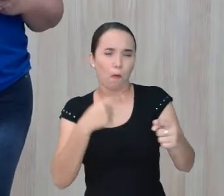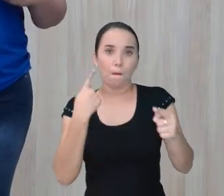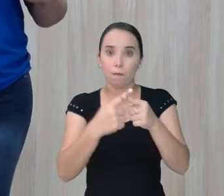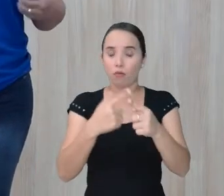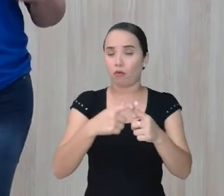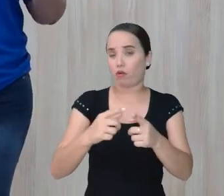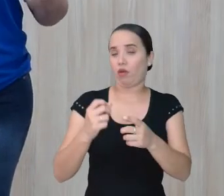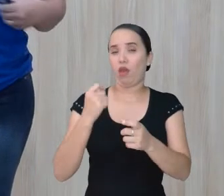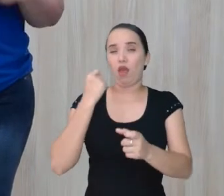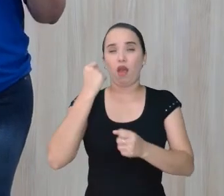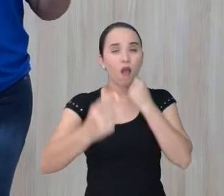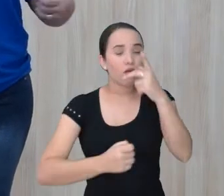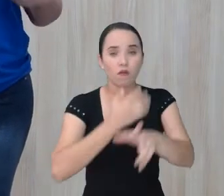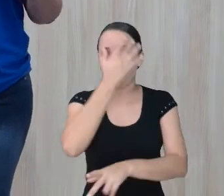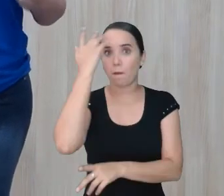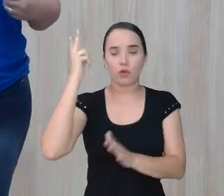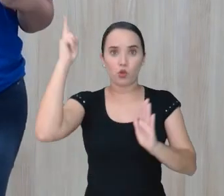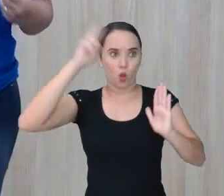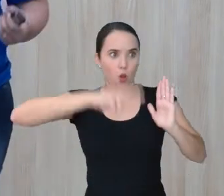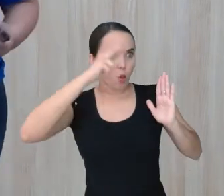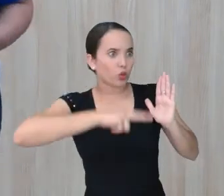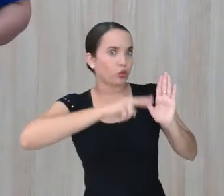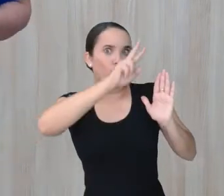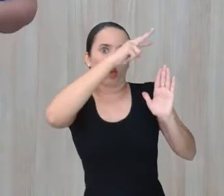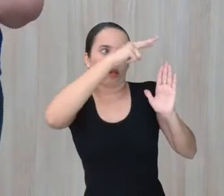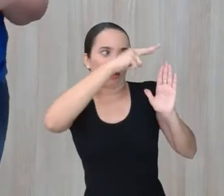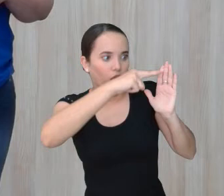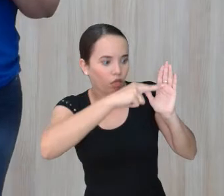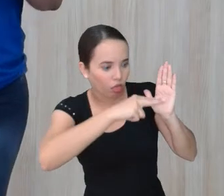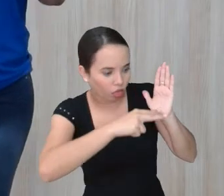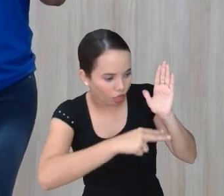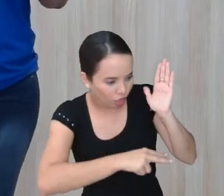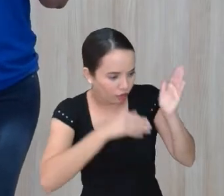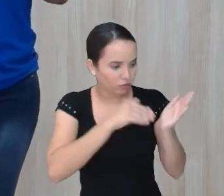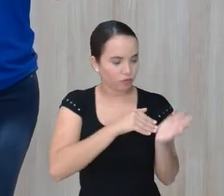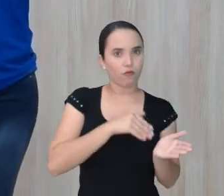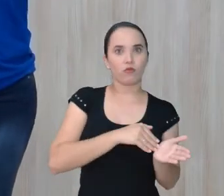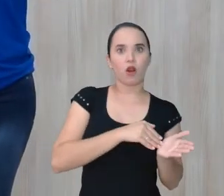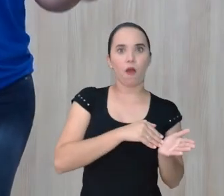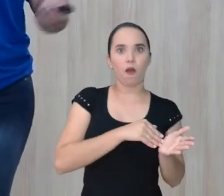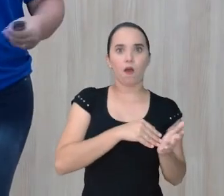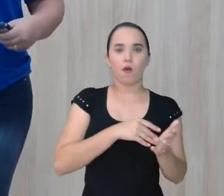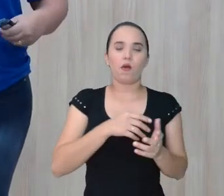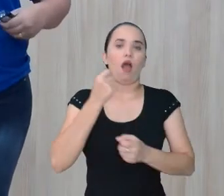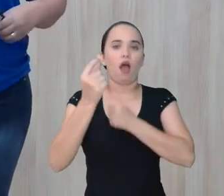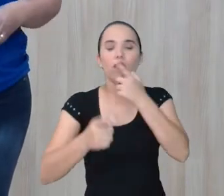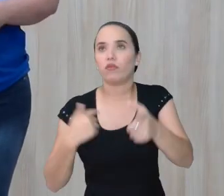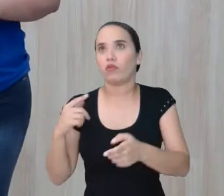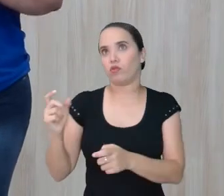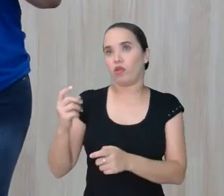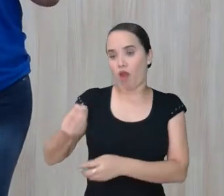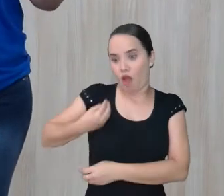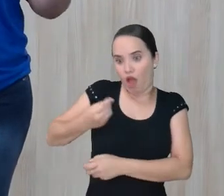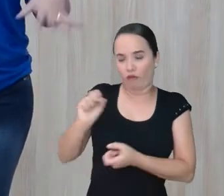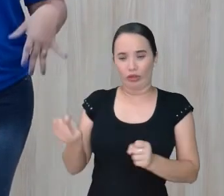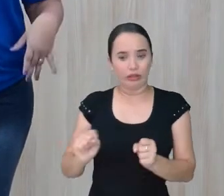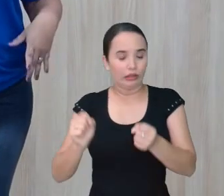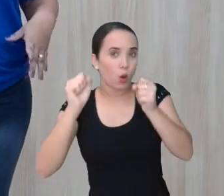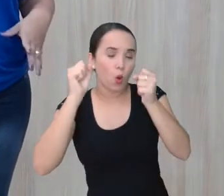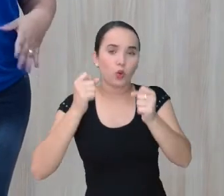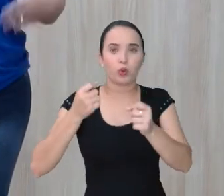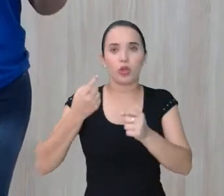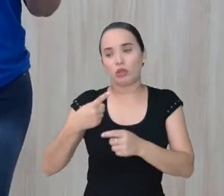gente tem, nessa correria da vida, nesse corre-corre, de sair da escola, vai para um curso, sai do trabalho,